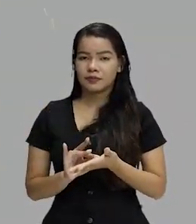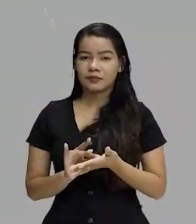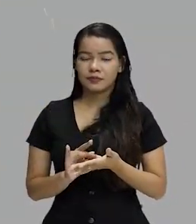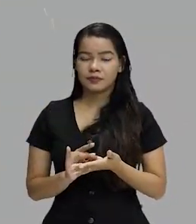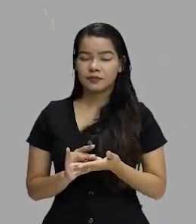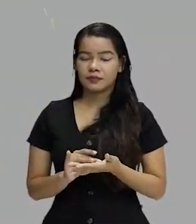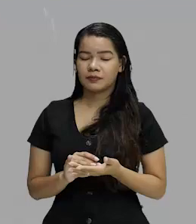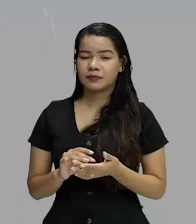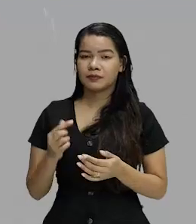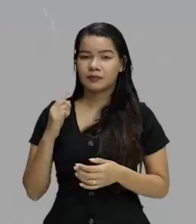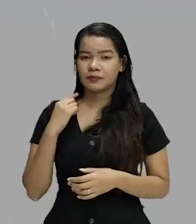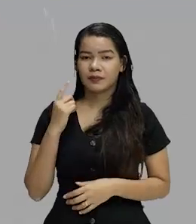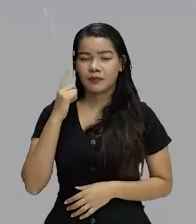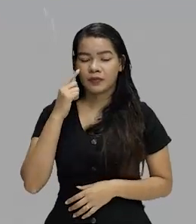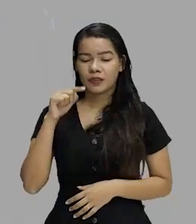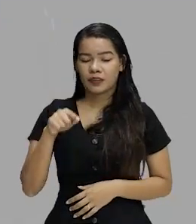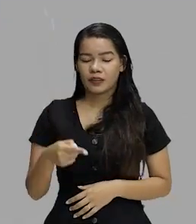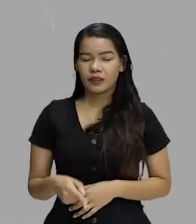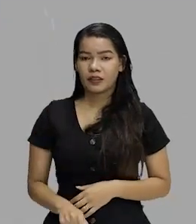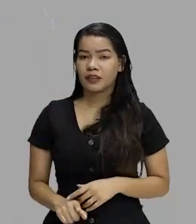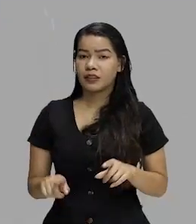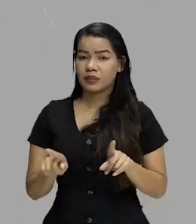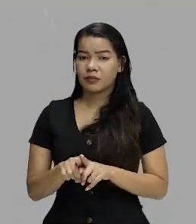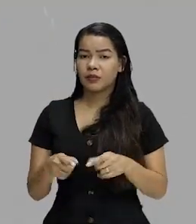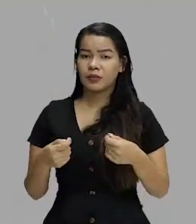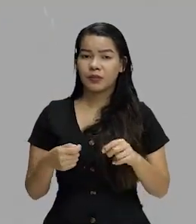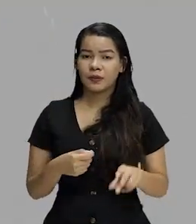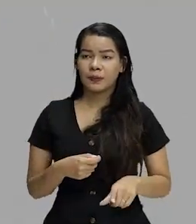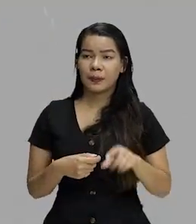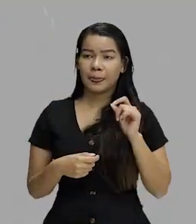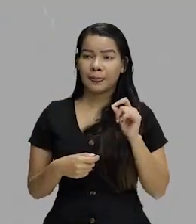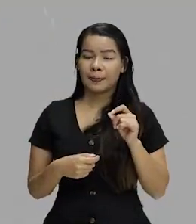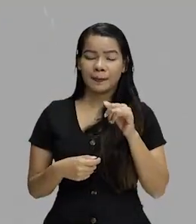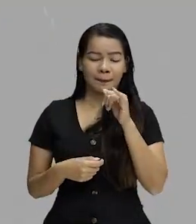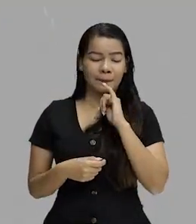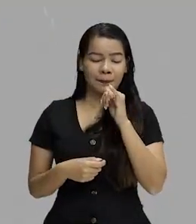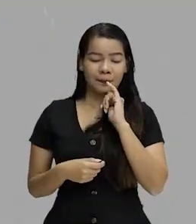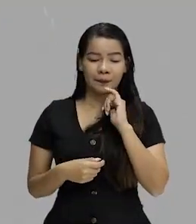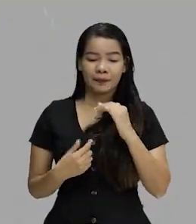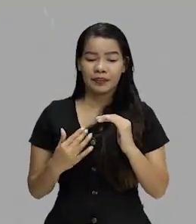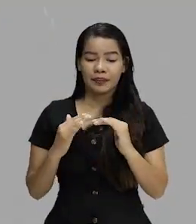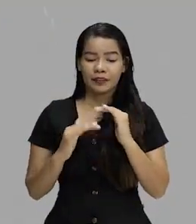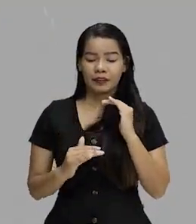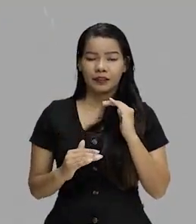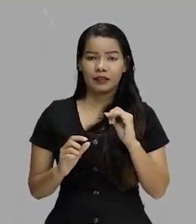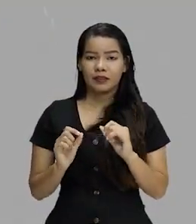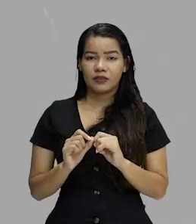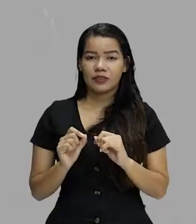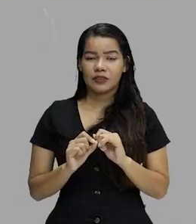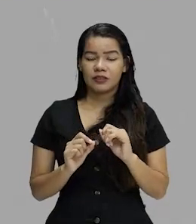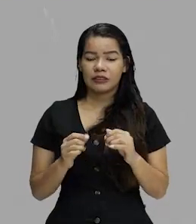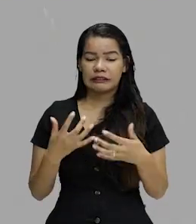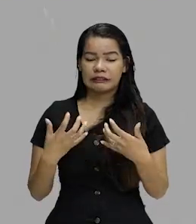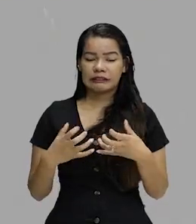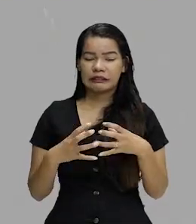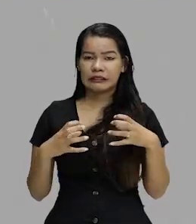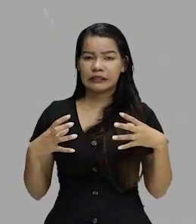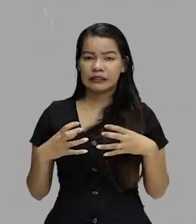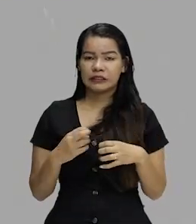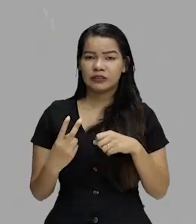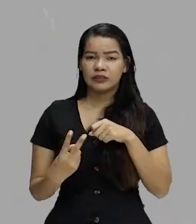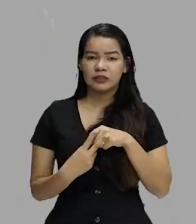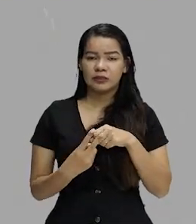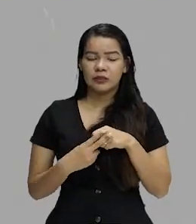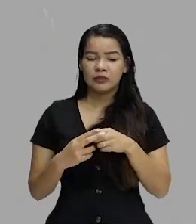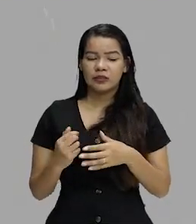a intenção de forma negativa. Você pode escolher, no caso da forma negativa, fazer a contração do verbo auxiliar